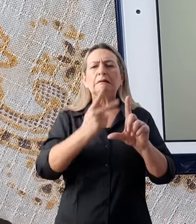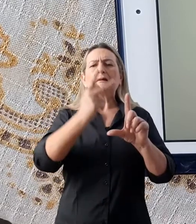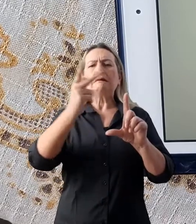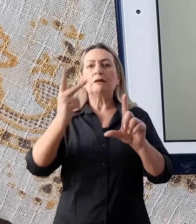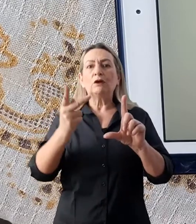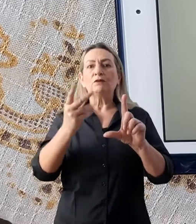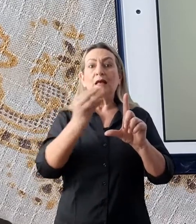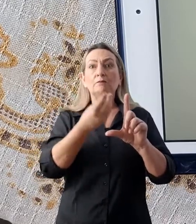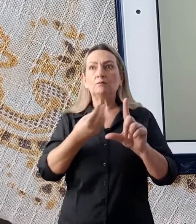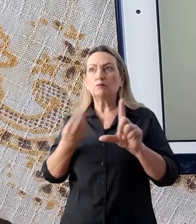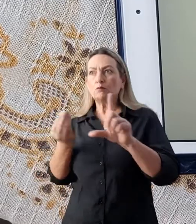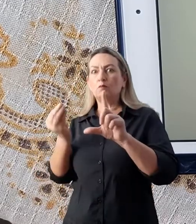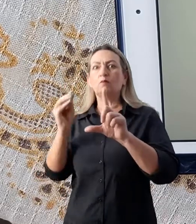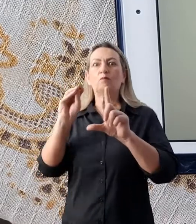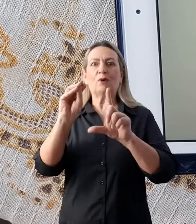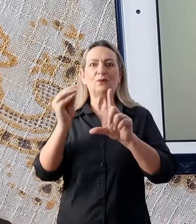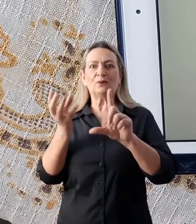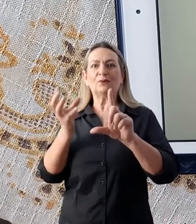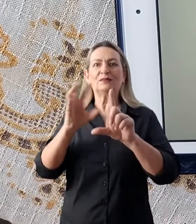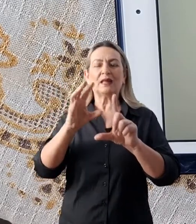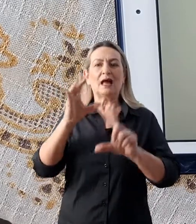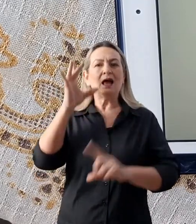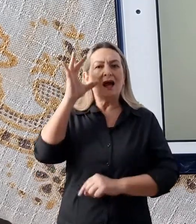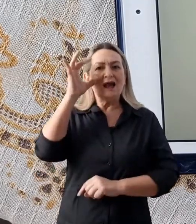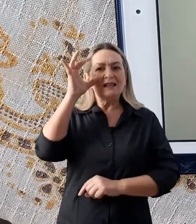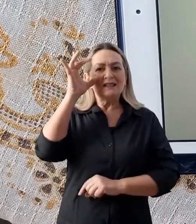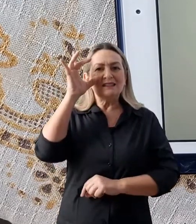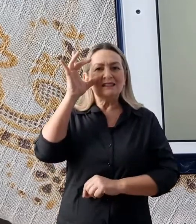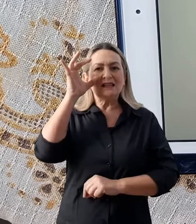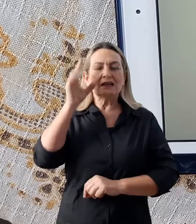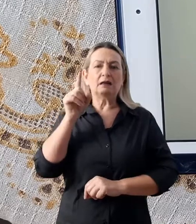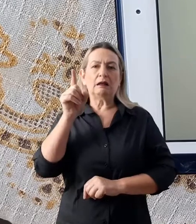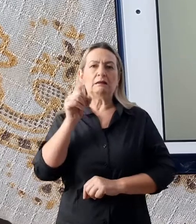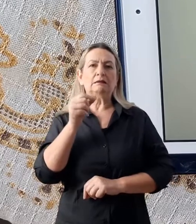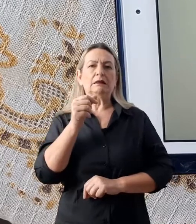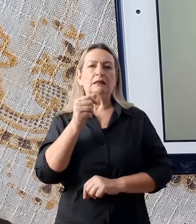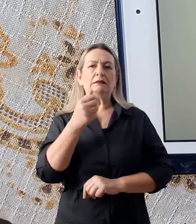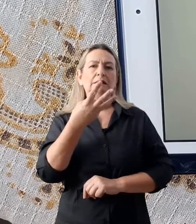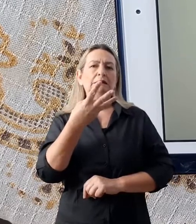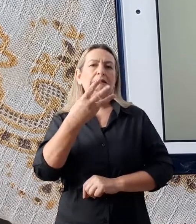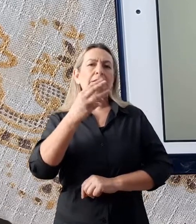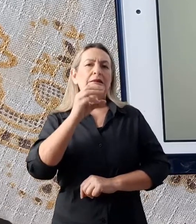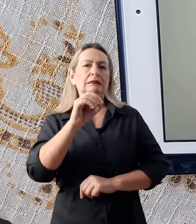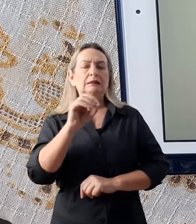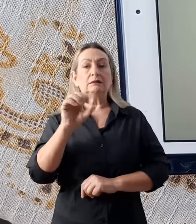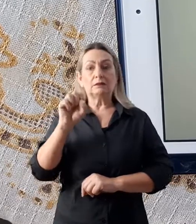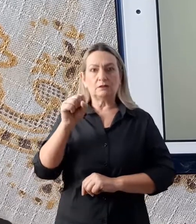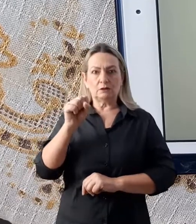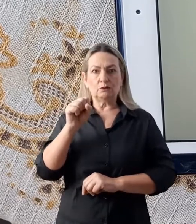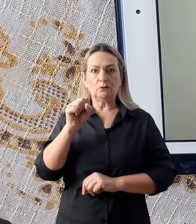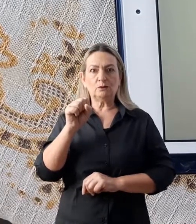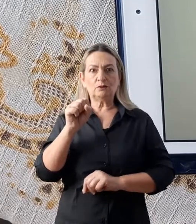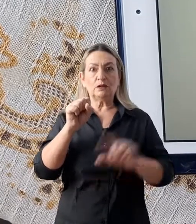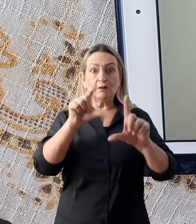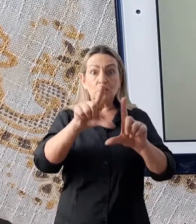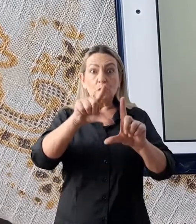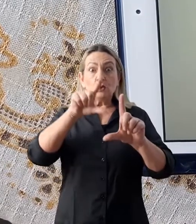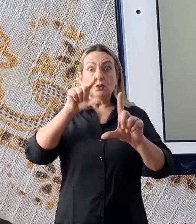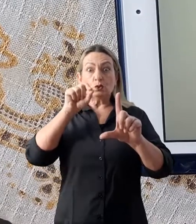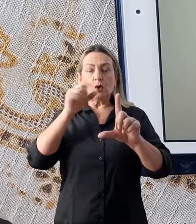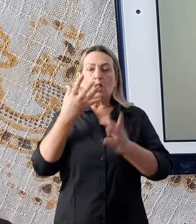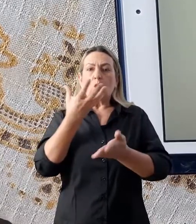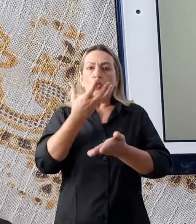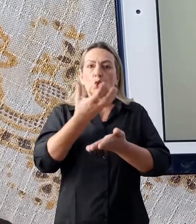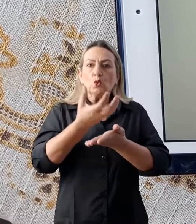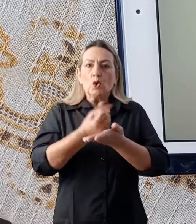Instagram. E no Instagram a gente tem ali mais ou menos 15 segundos, 30 segundos, e aí você escolhe esse formato e ele